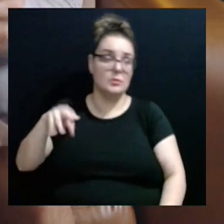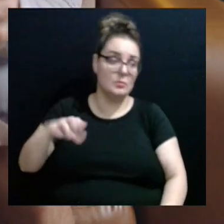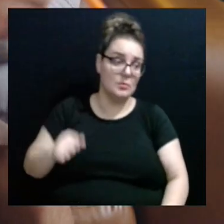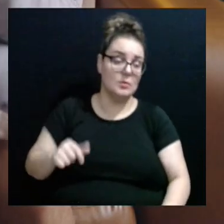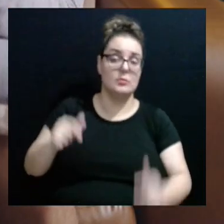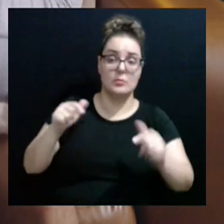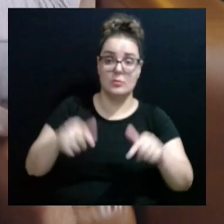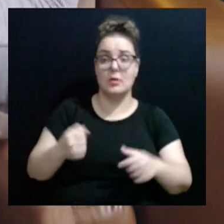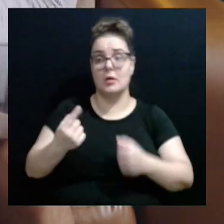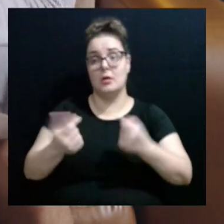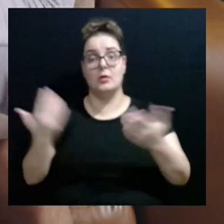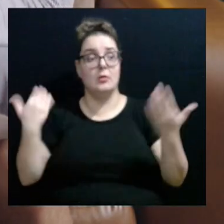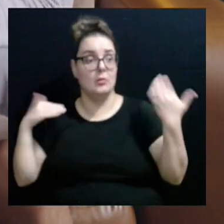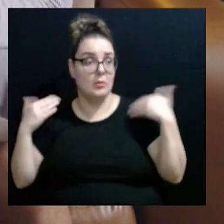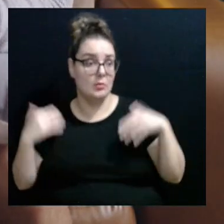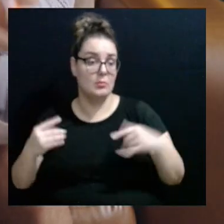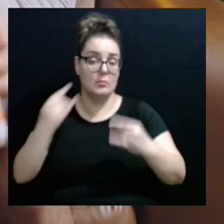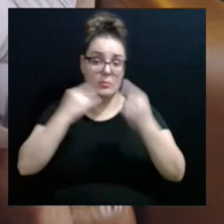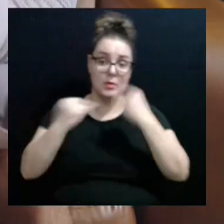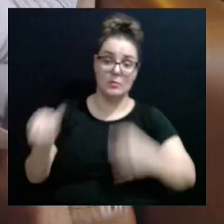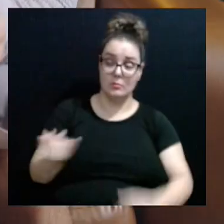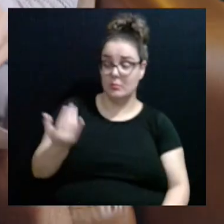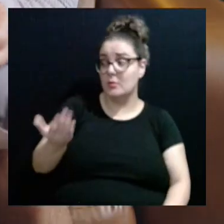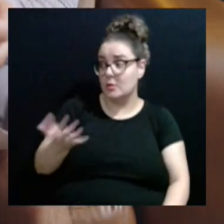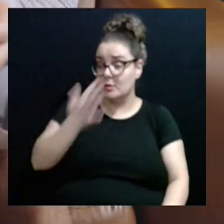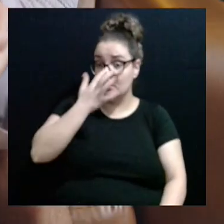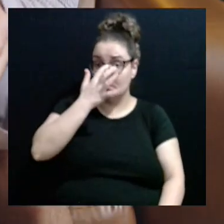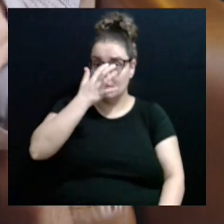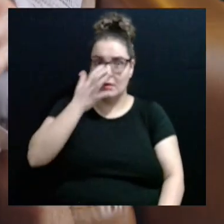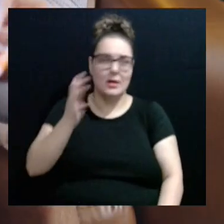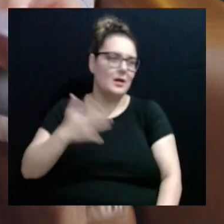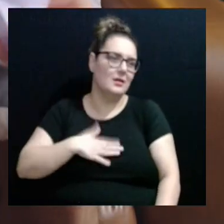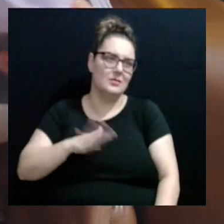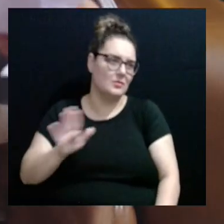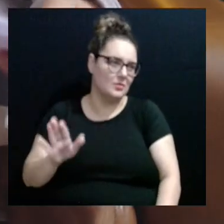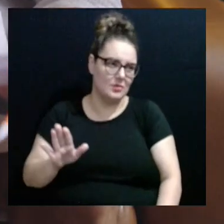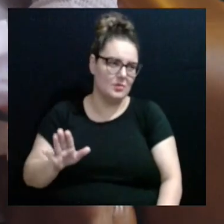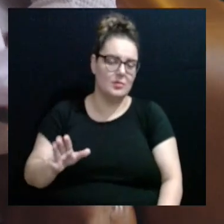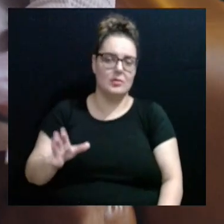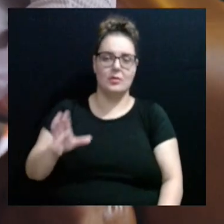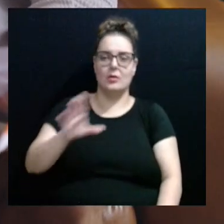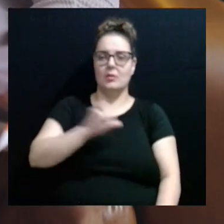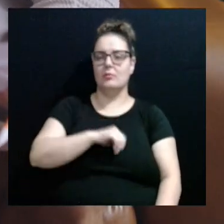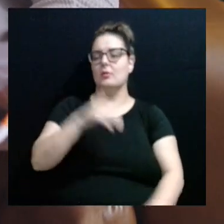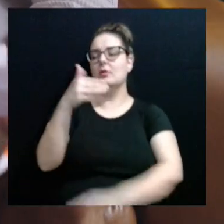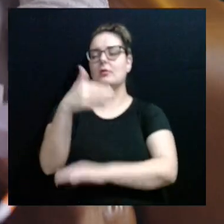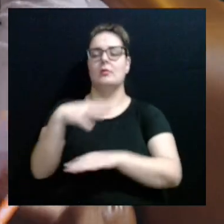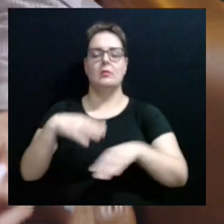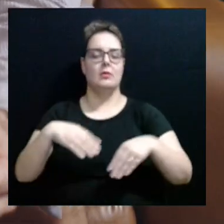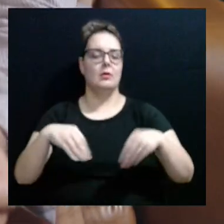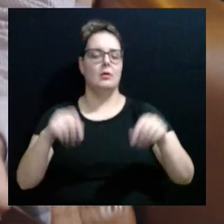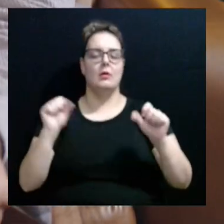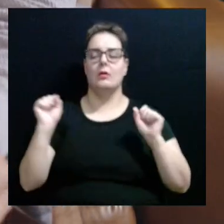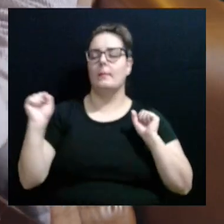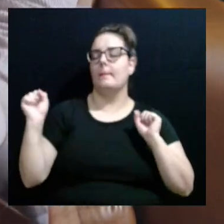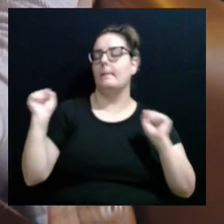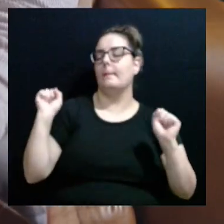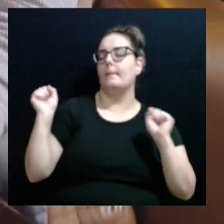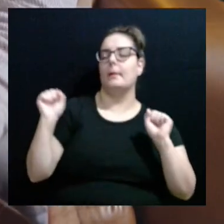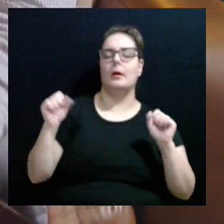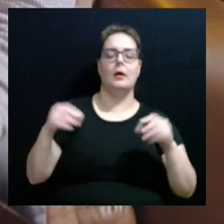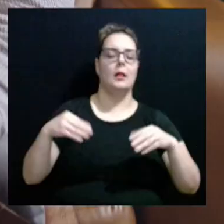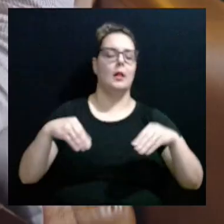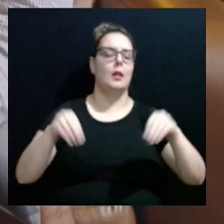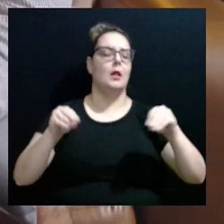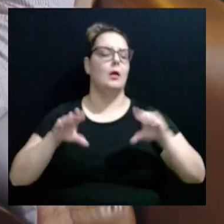mais interessantes, né? Não, eu não gosto, eu gosto de hotel, com aquelas toalhas, né, maravilhosas. Então, ok, então